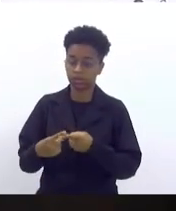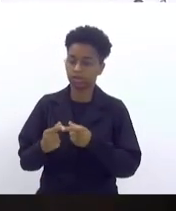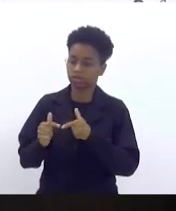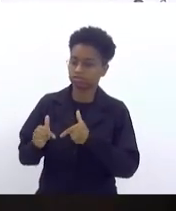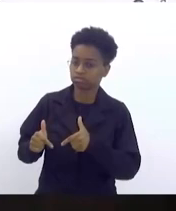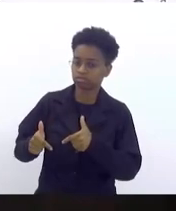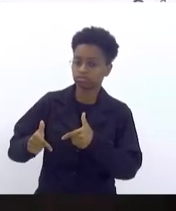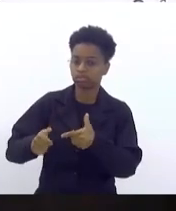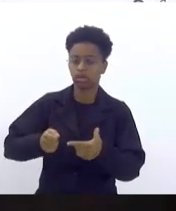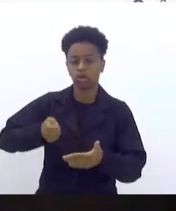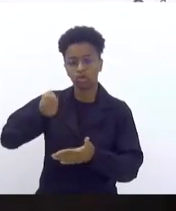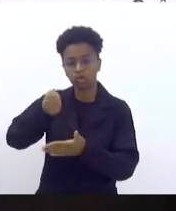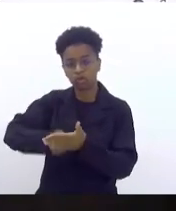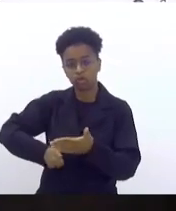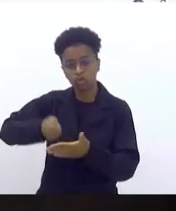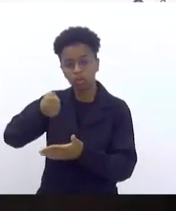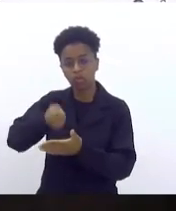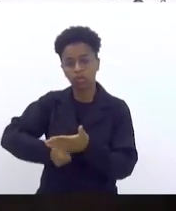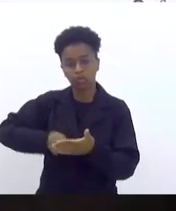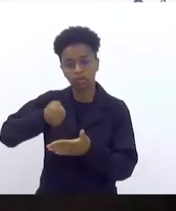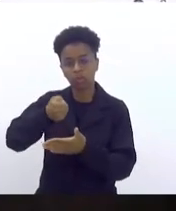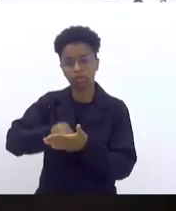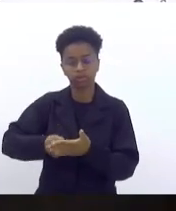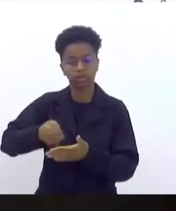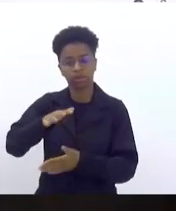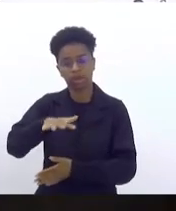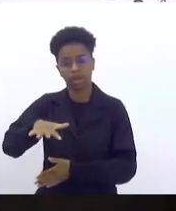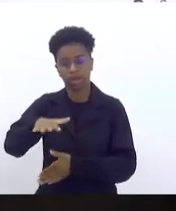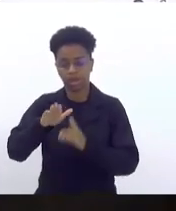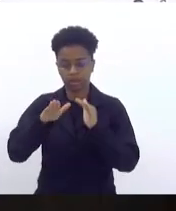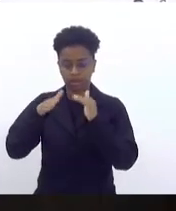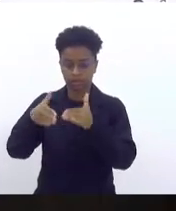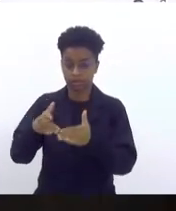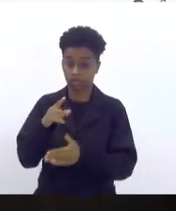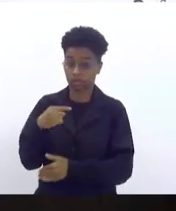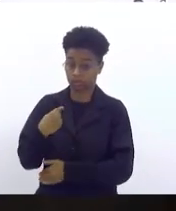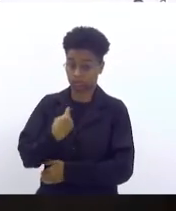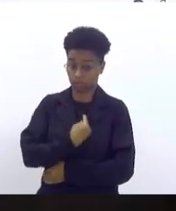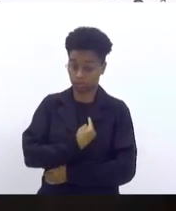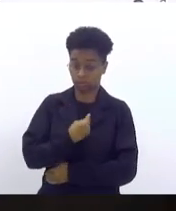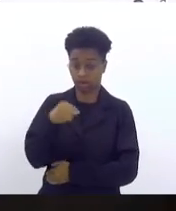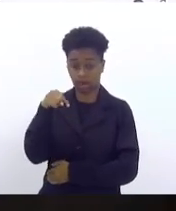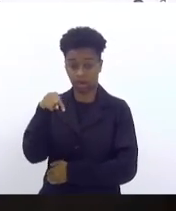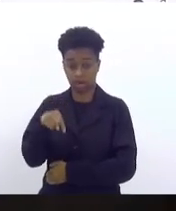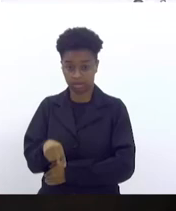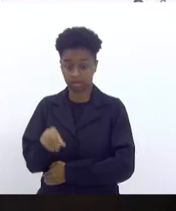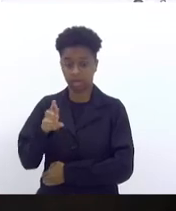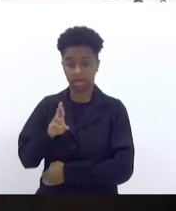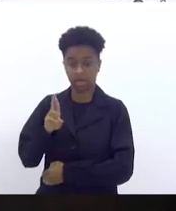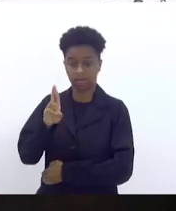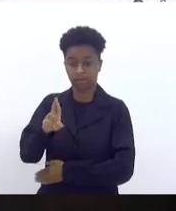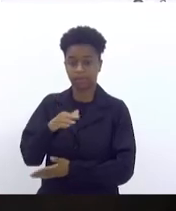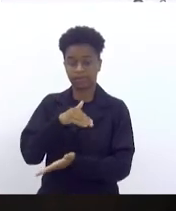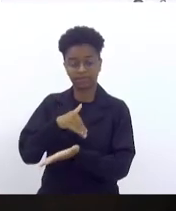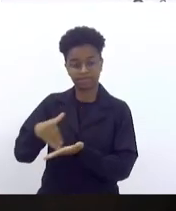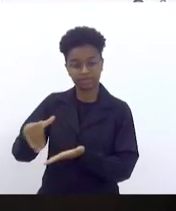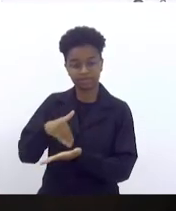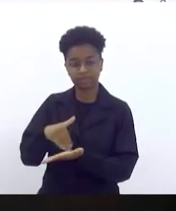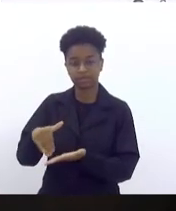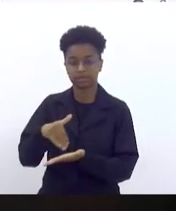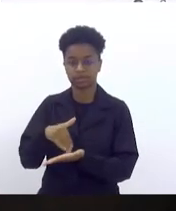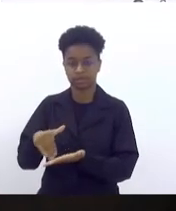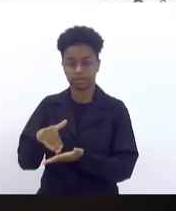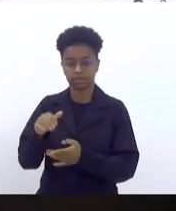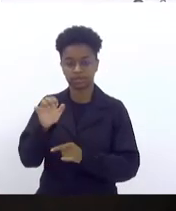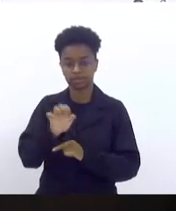frente lutando por essa causa nós estamos aqui repre a Secretaria